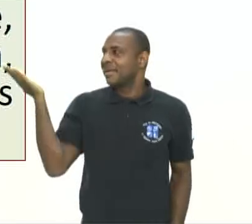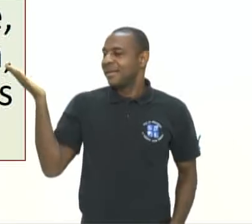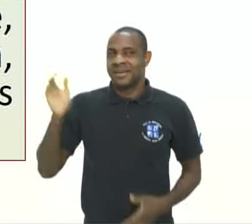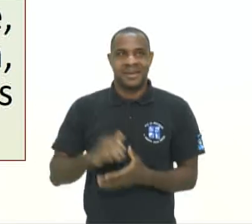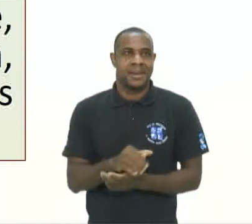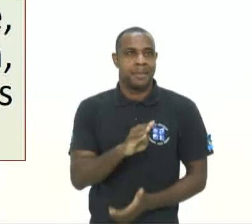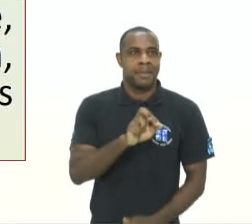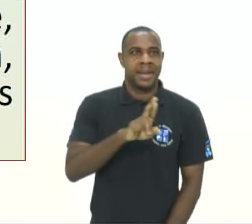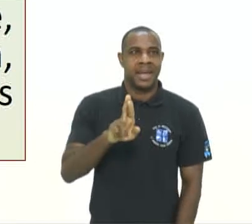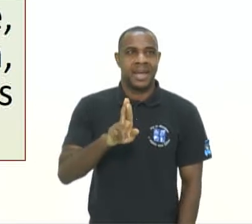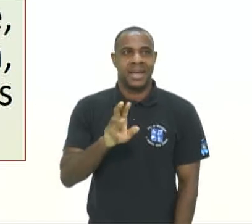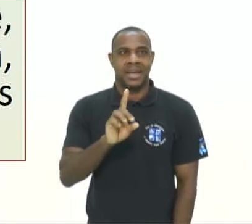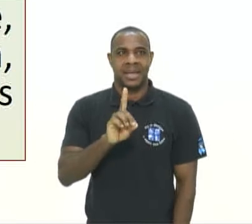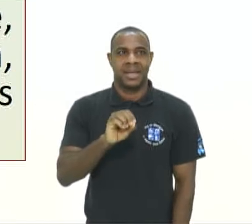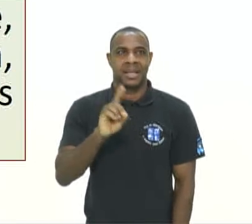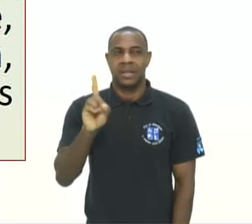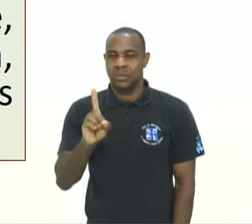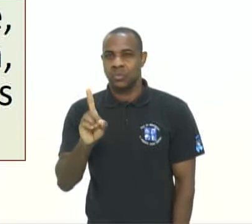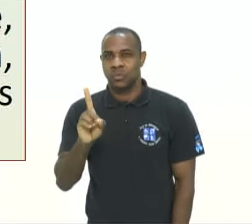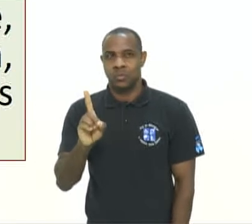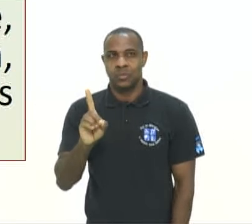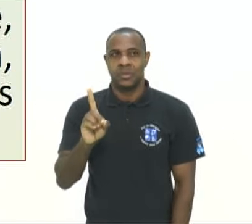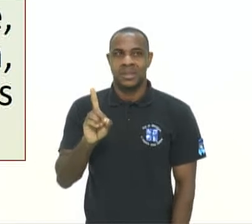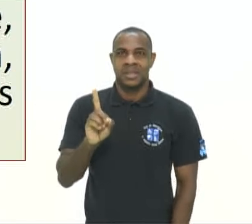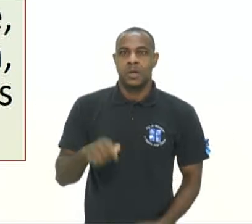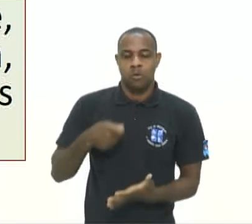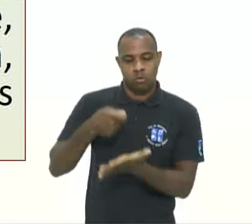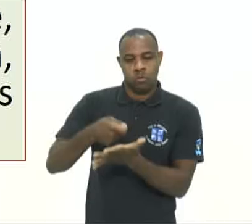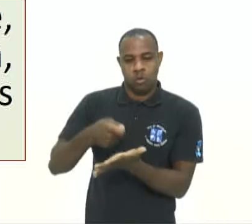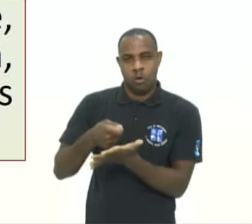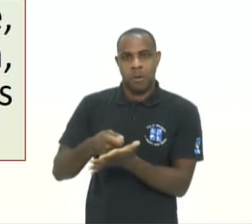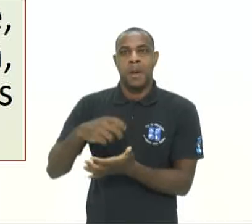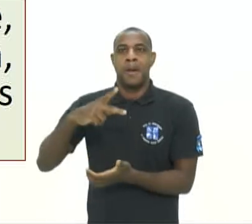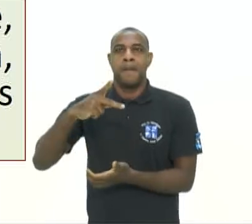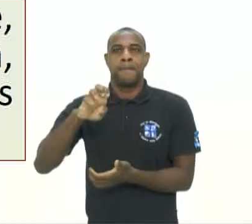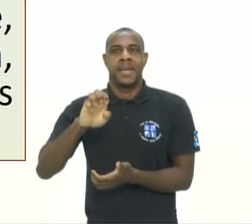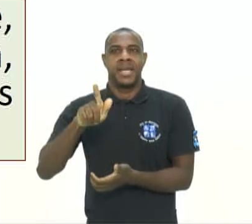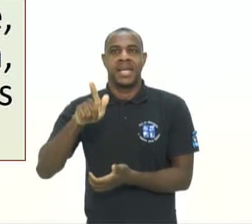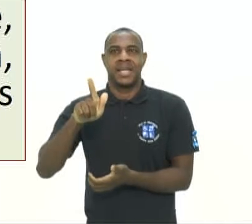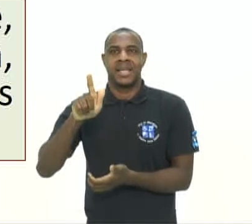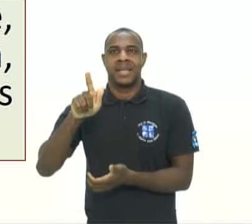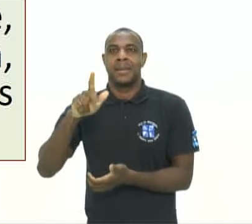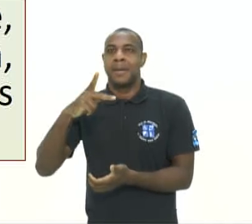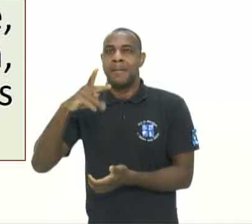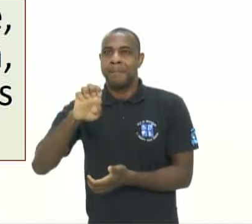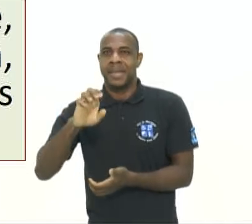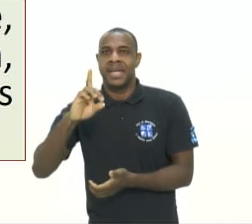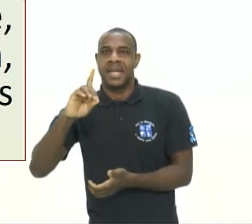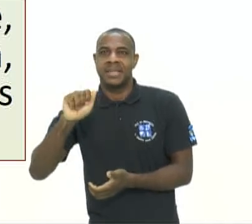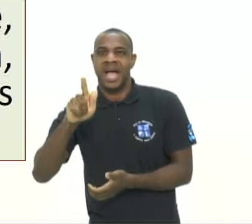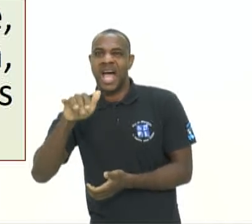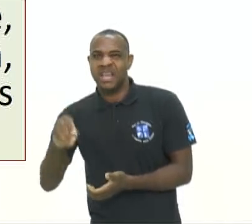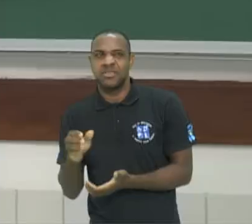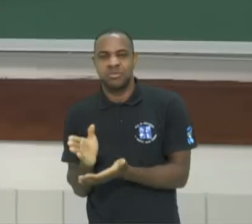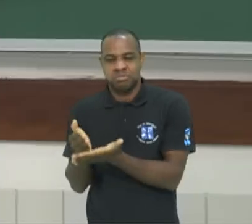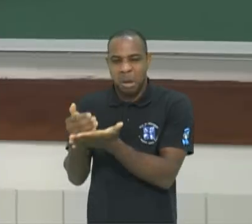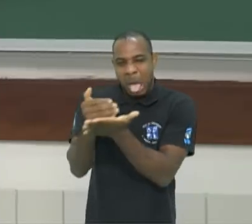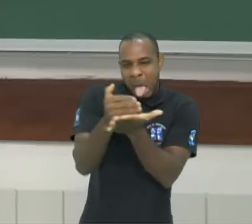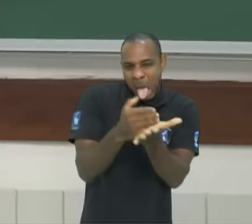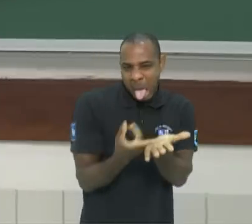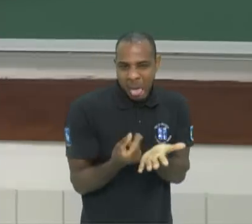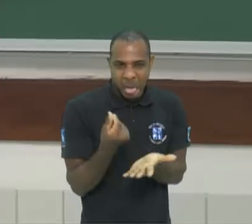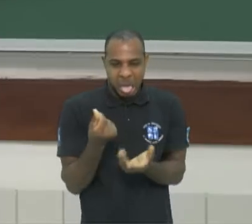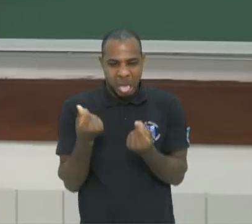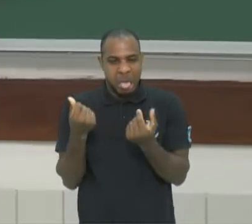BR-101, concessionária cobra pedágio, mas deixa a pista ceder. É a parte maior, aquele, né, o visual, para chamar a tua